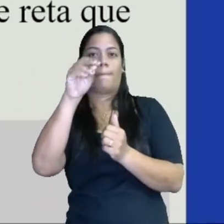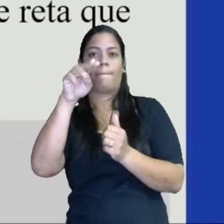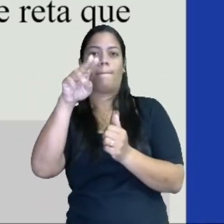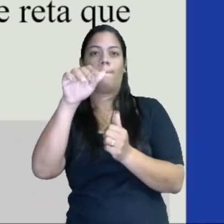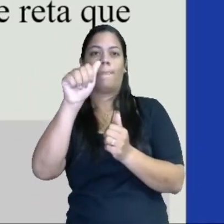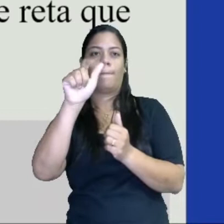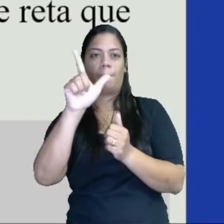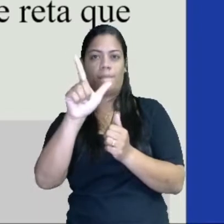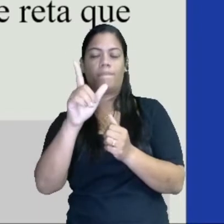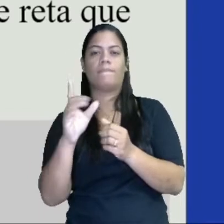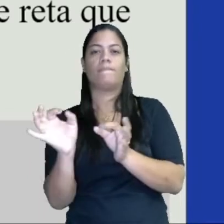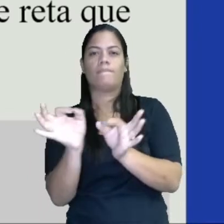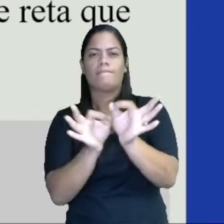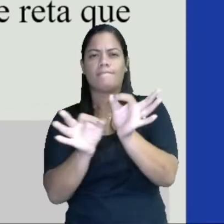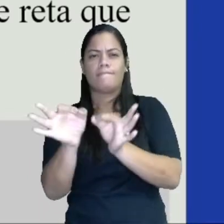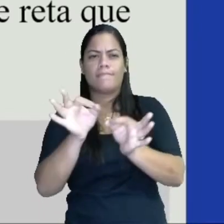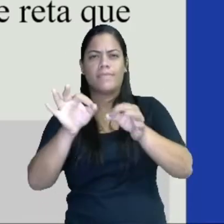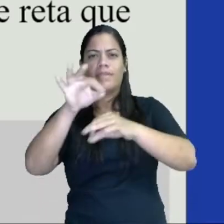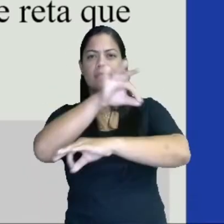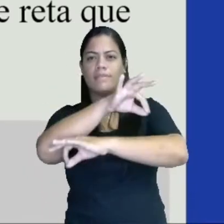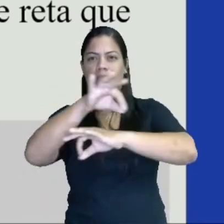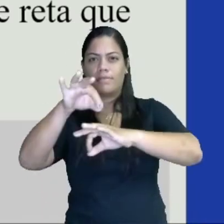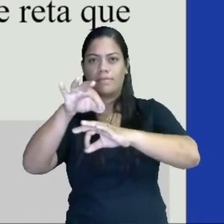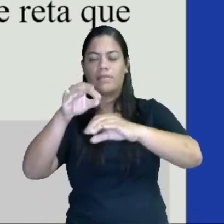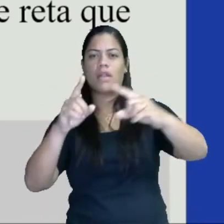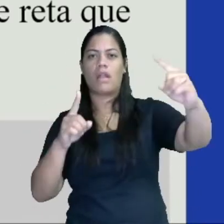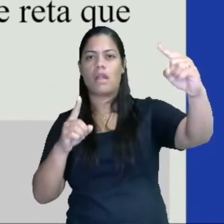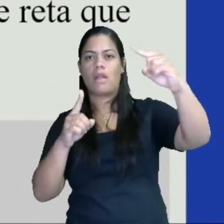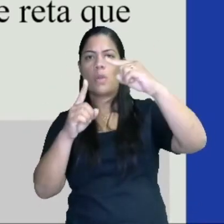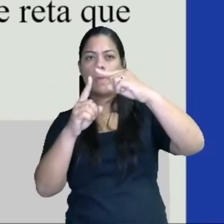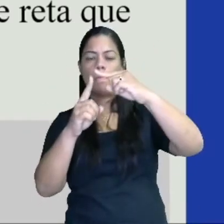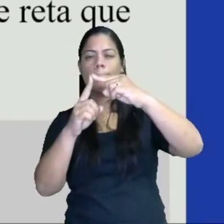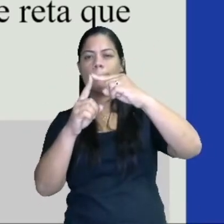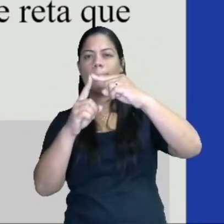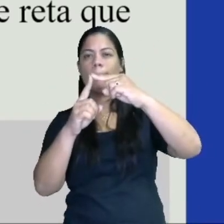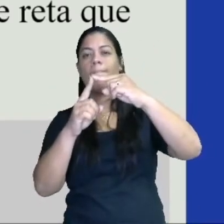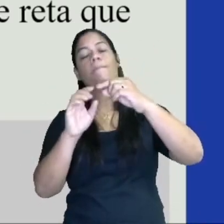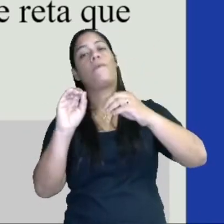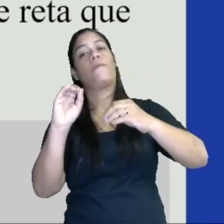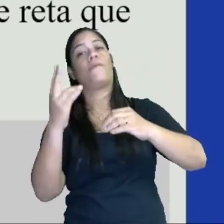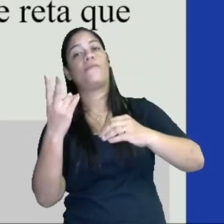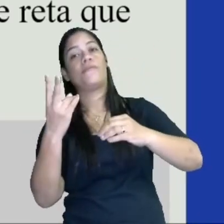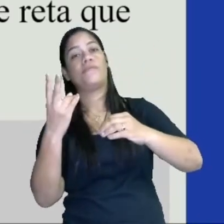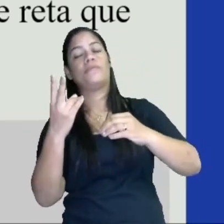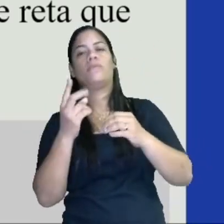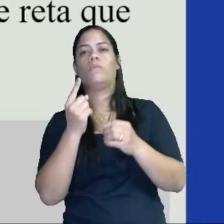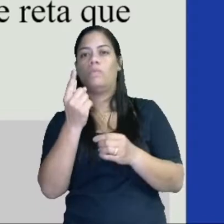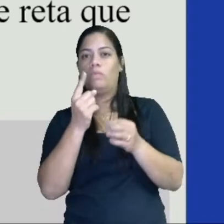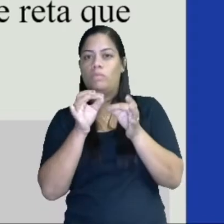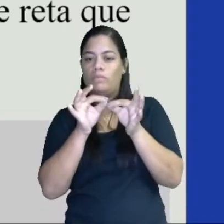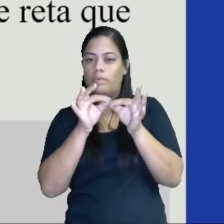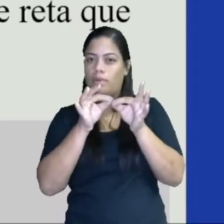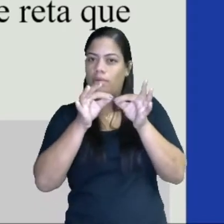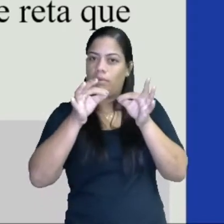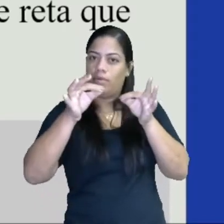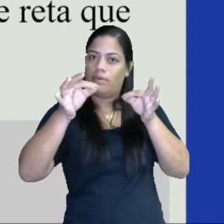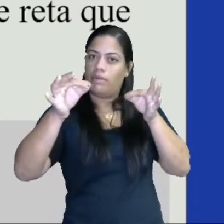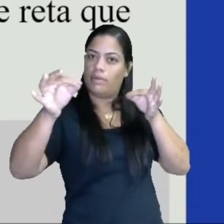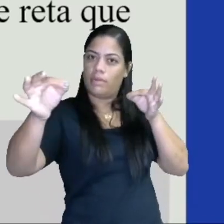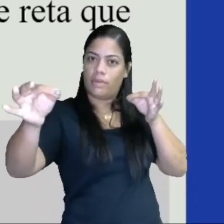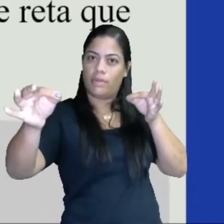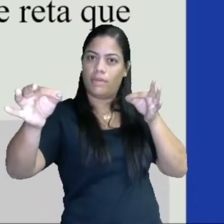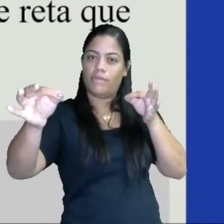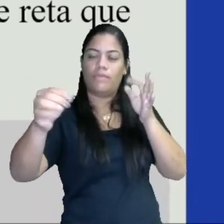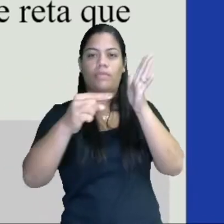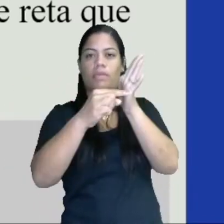ao segmento de reta que liga dois vértices não consecutivos, ou seja, um segmento de reta que passa